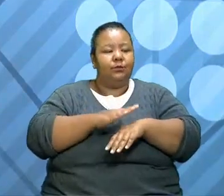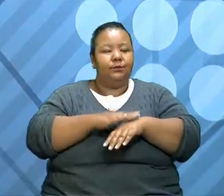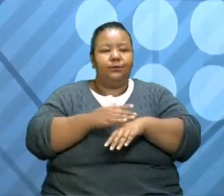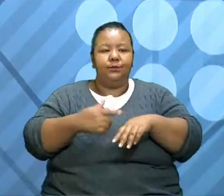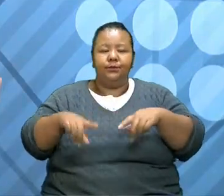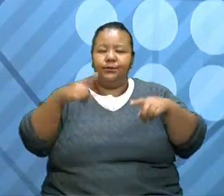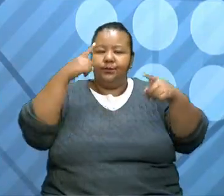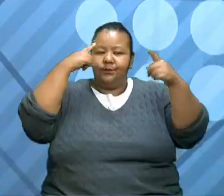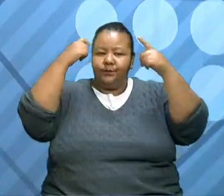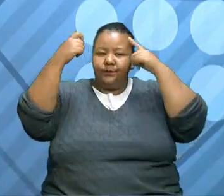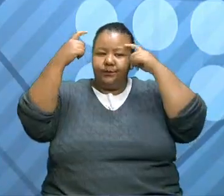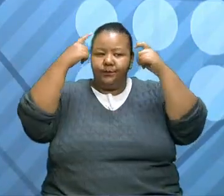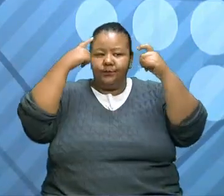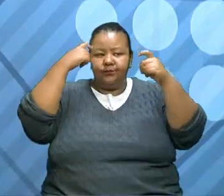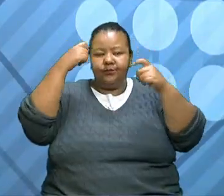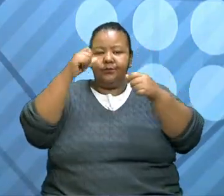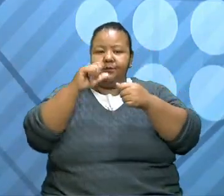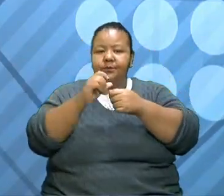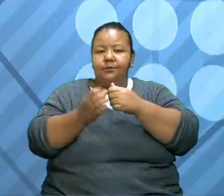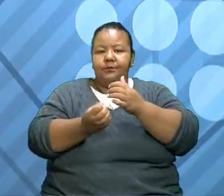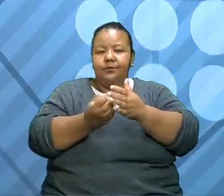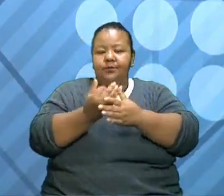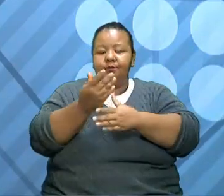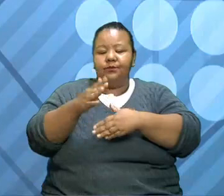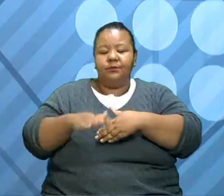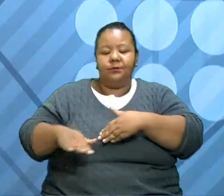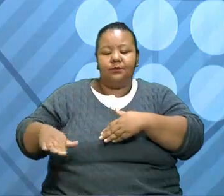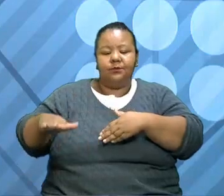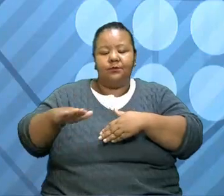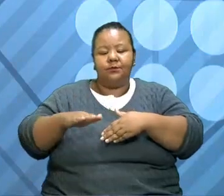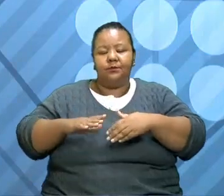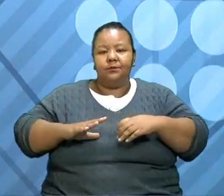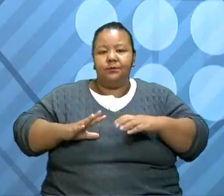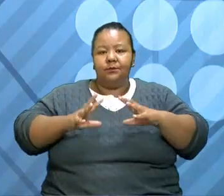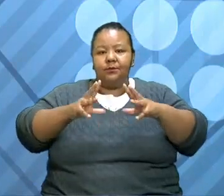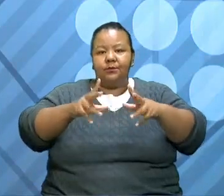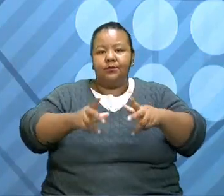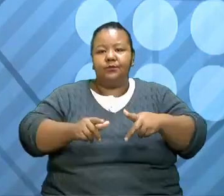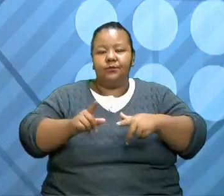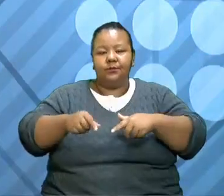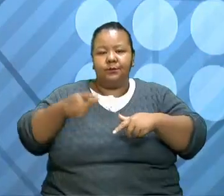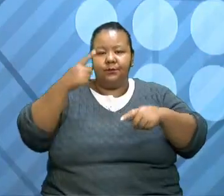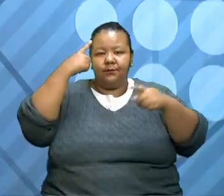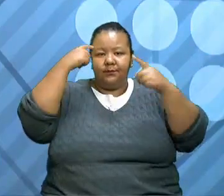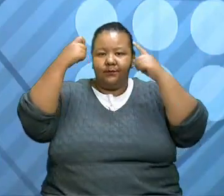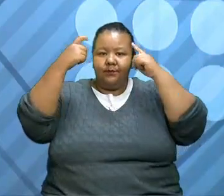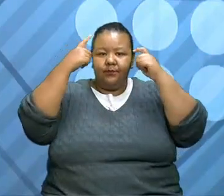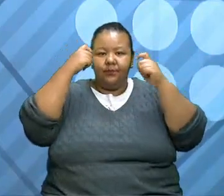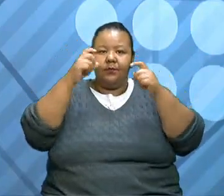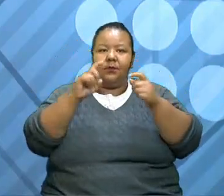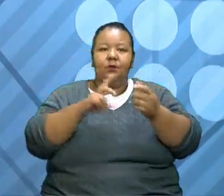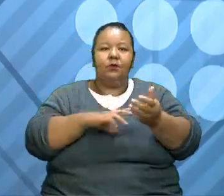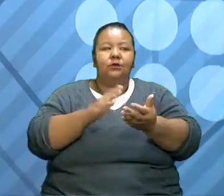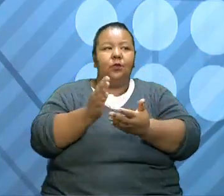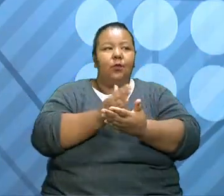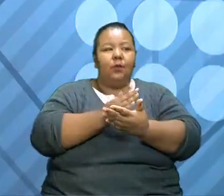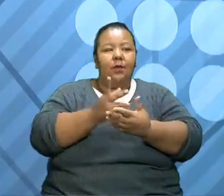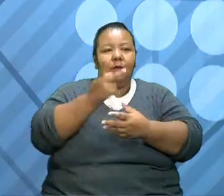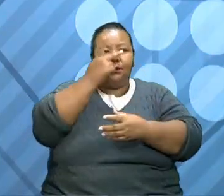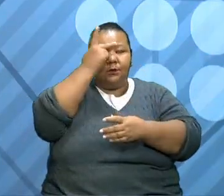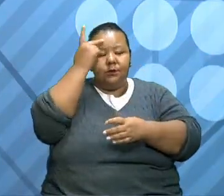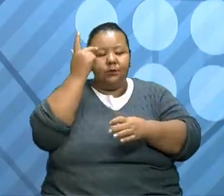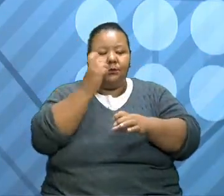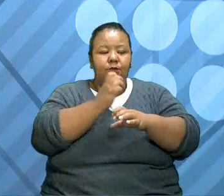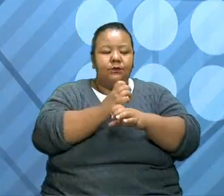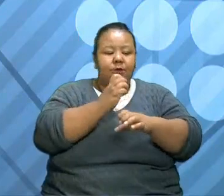criatividade. Eu preciso criar um ambiente propício para que todos sejam criativos. Não somente em determinado momento os engenheiros, os